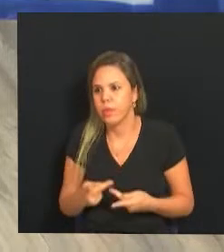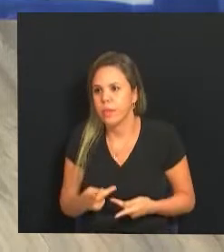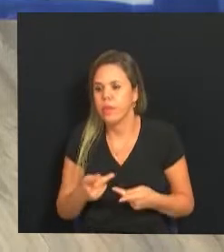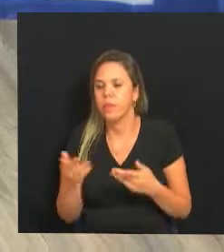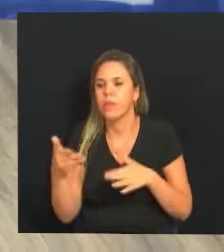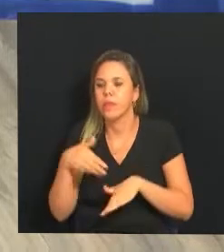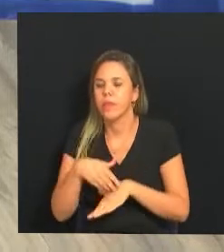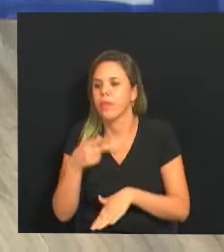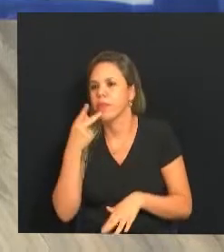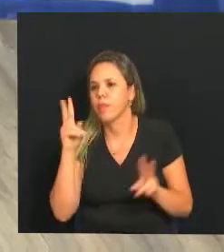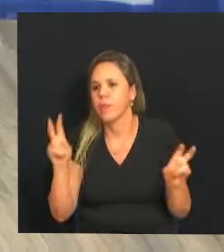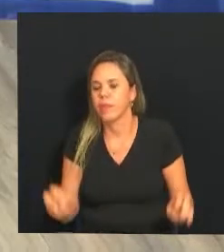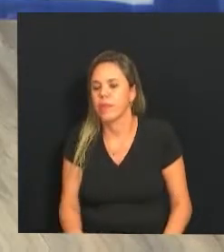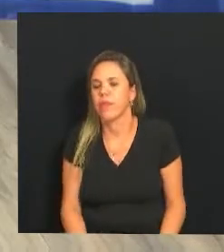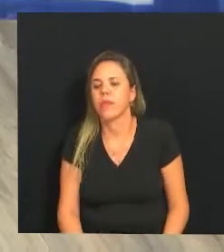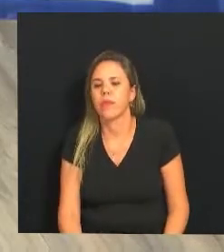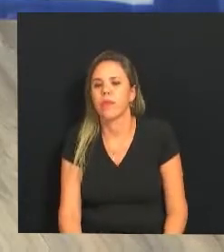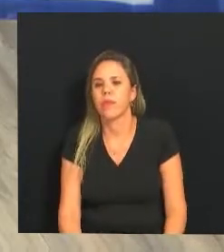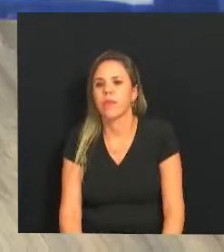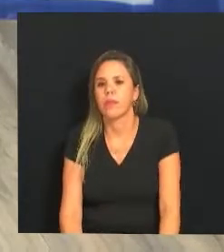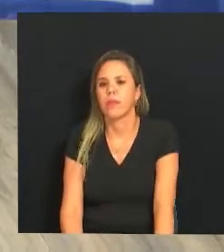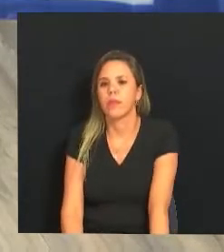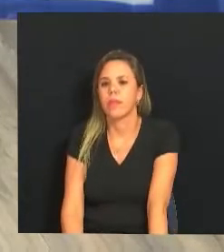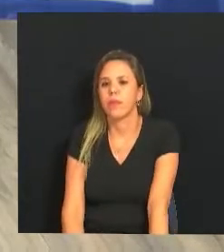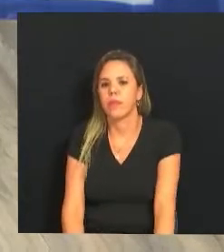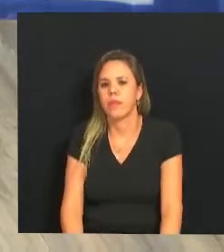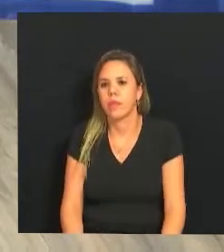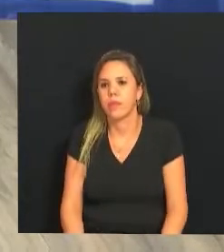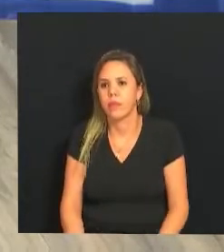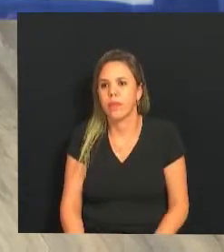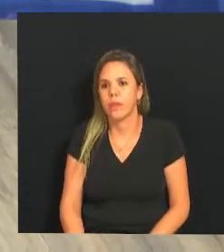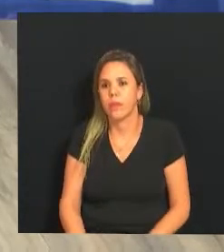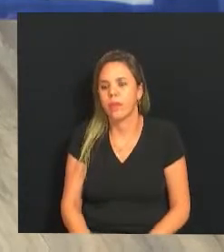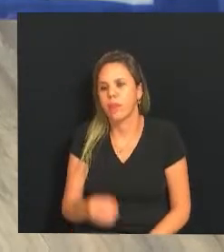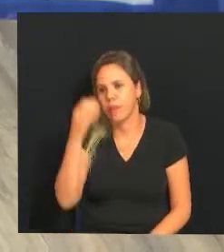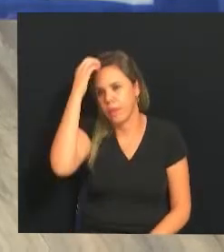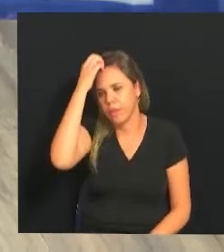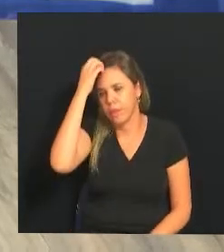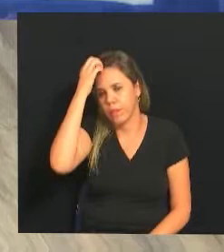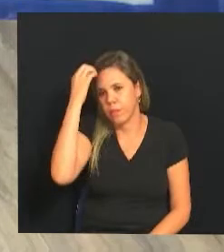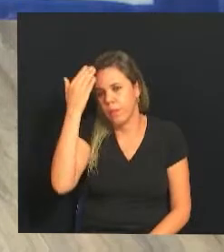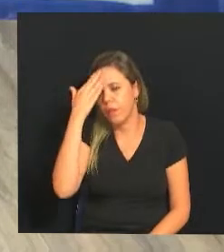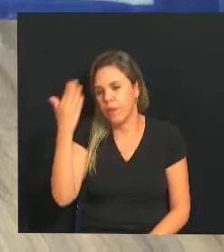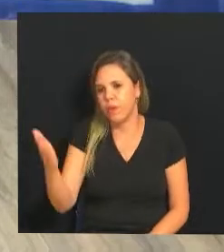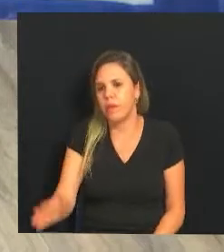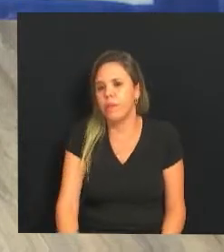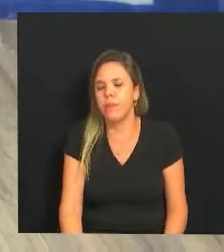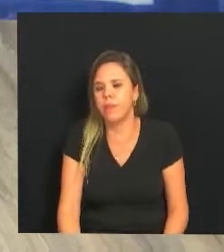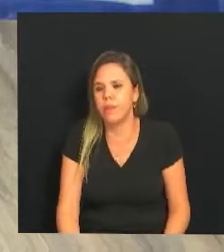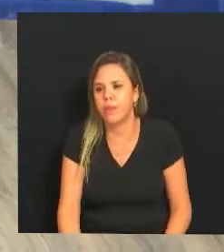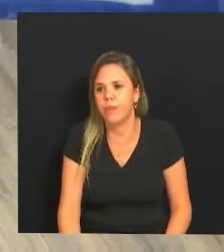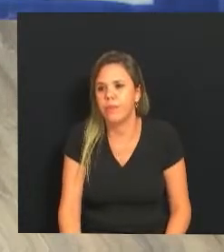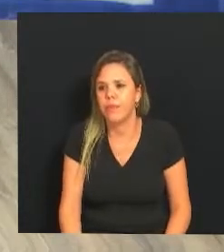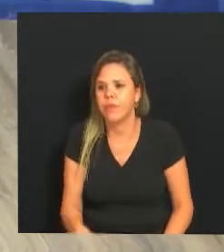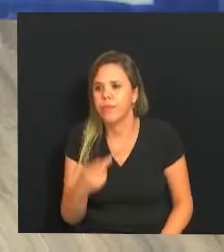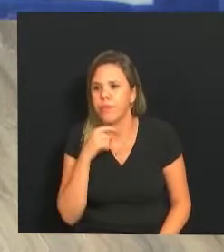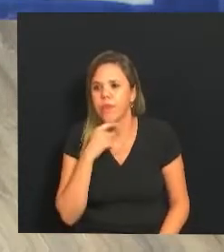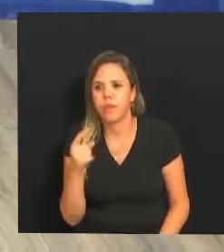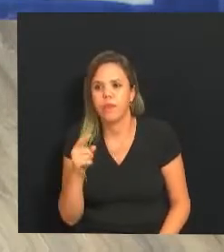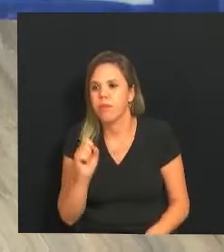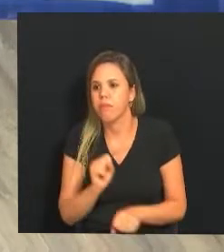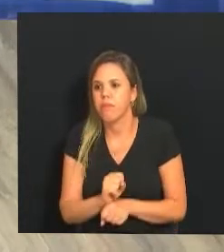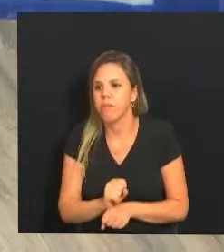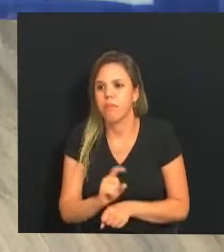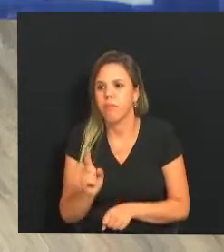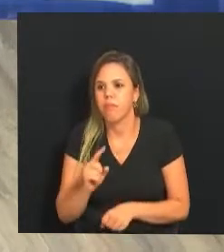vir aqui falar sobre esse assunto tão importante. Seja bem-vinda. Obrigada, Mariana, eu que agradeço. Como eu disse, ninguém podia